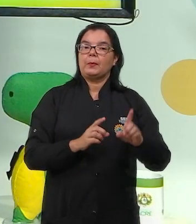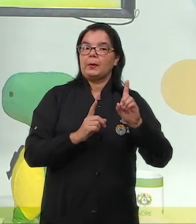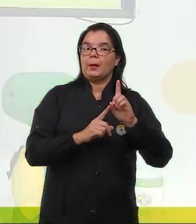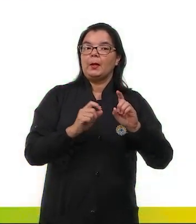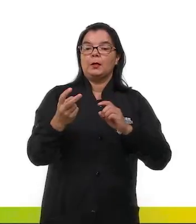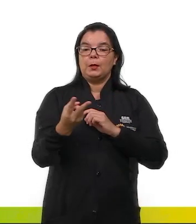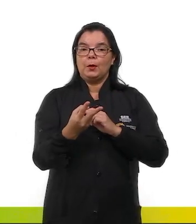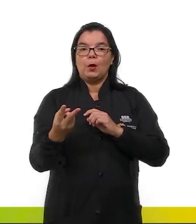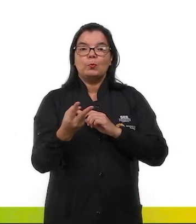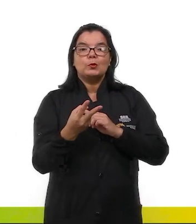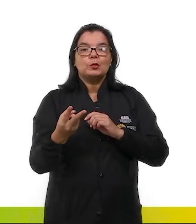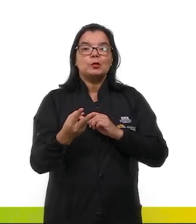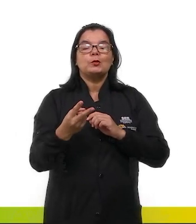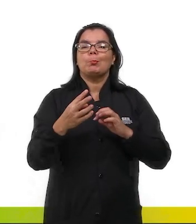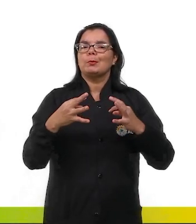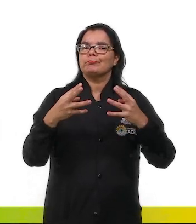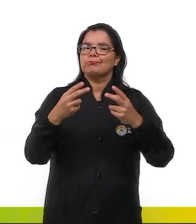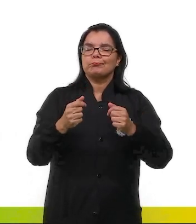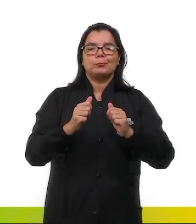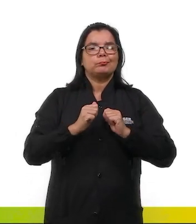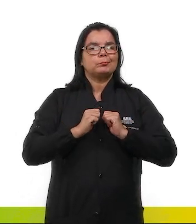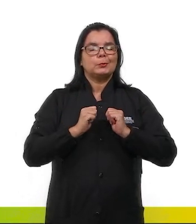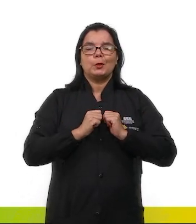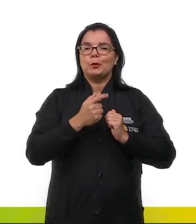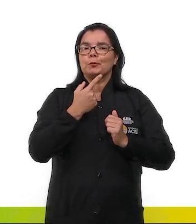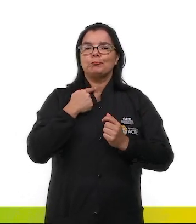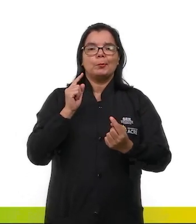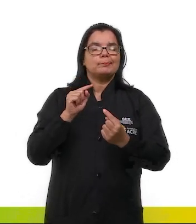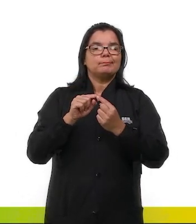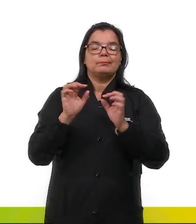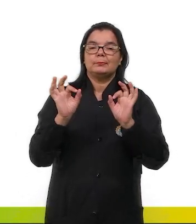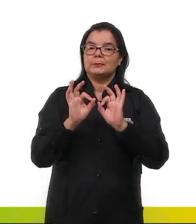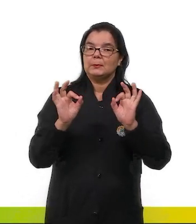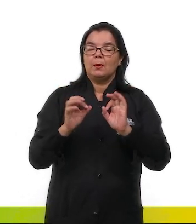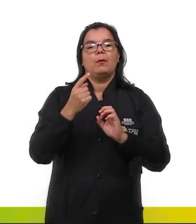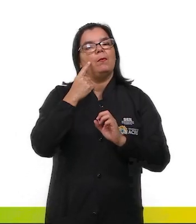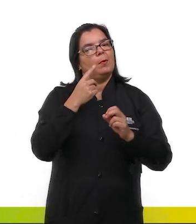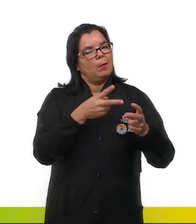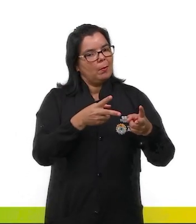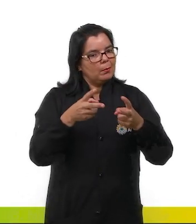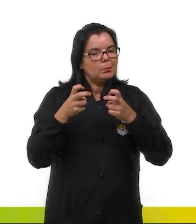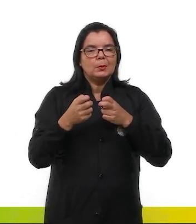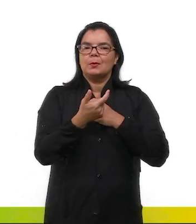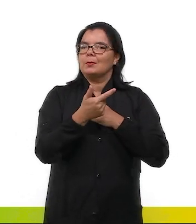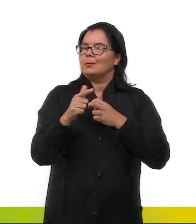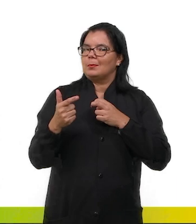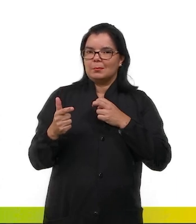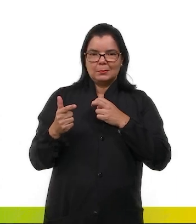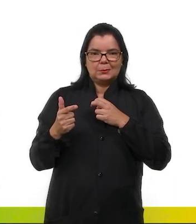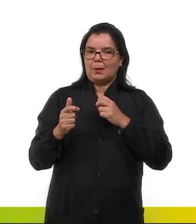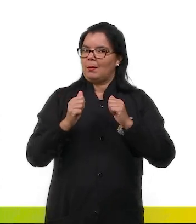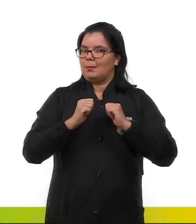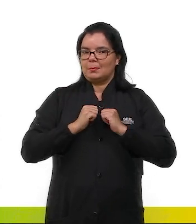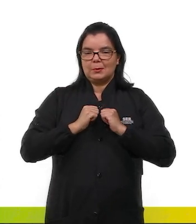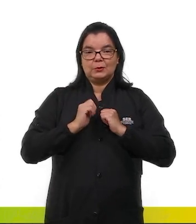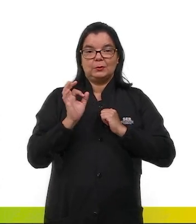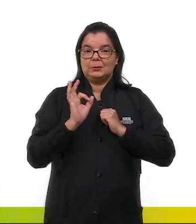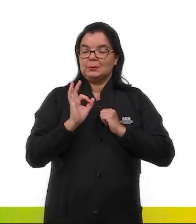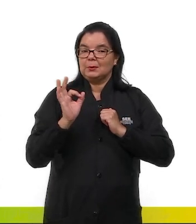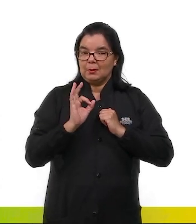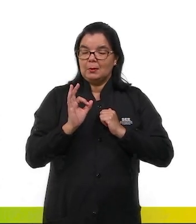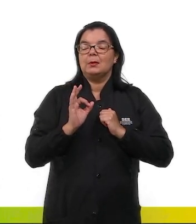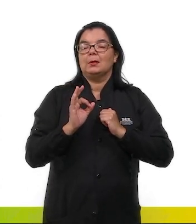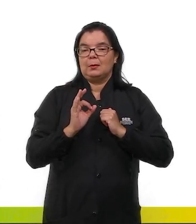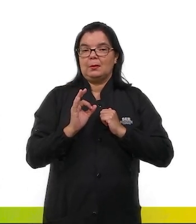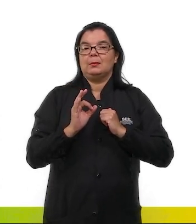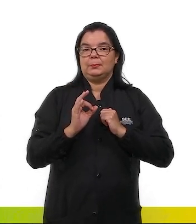D falava que ambos são completamente neutros e sem interesse. E nós observamos que não existe essa neutralidade no